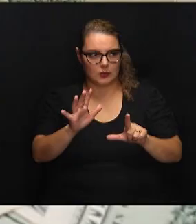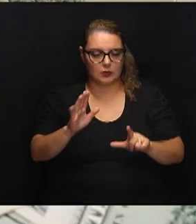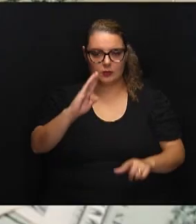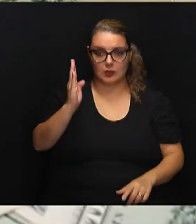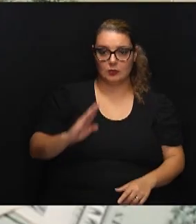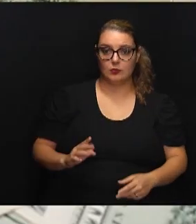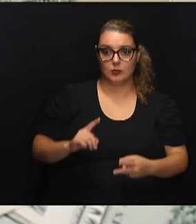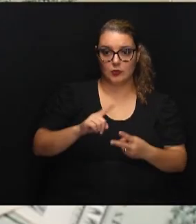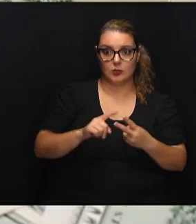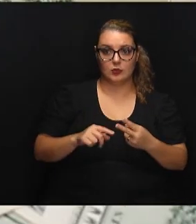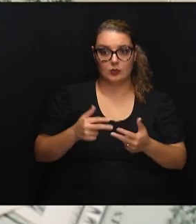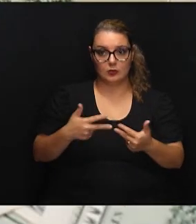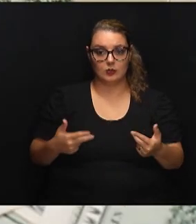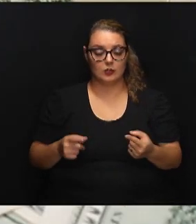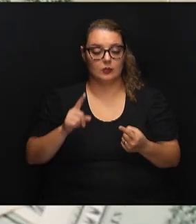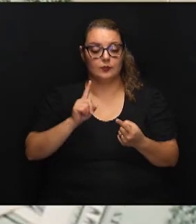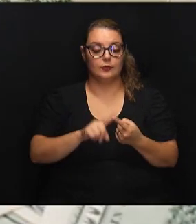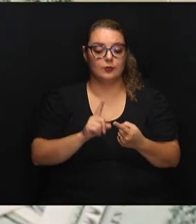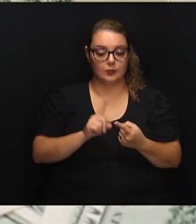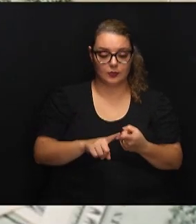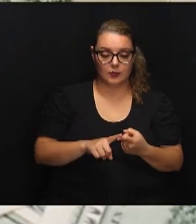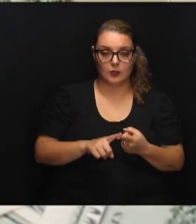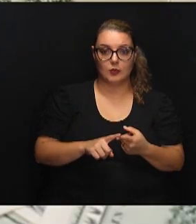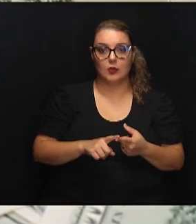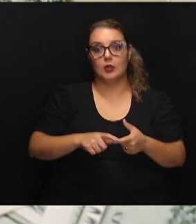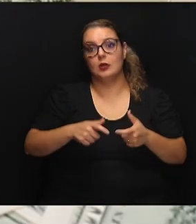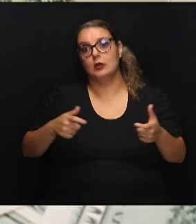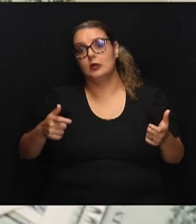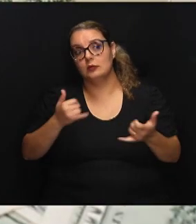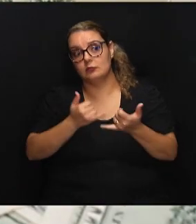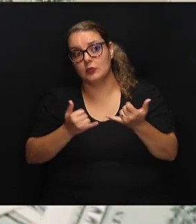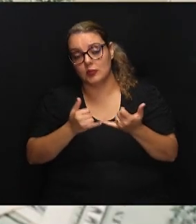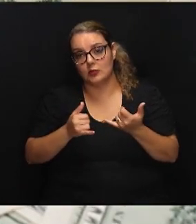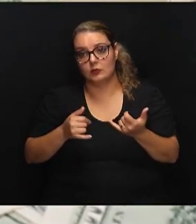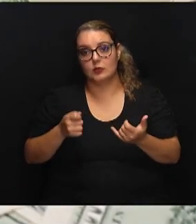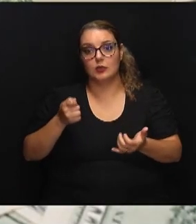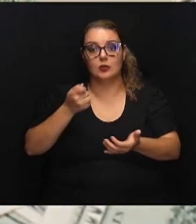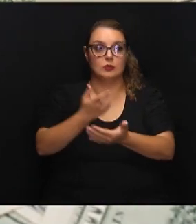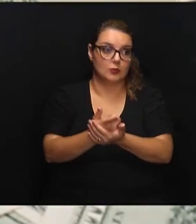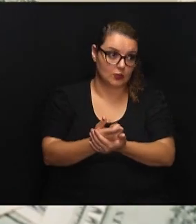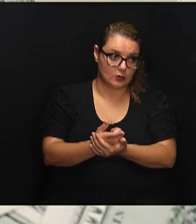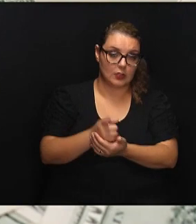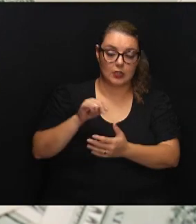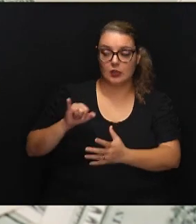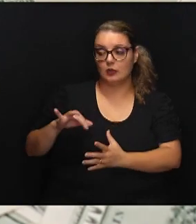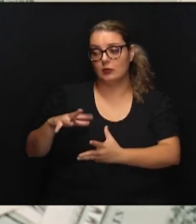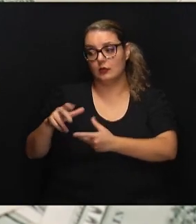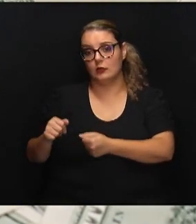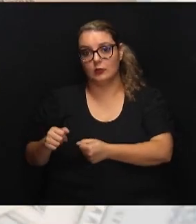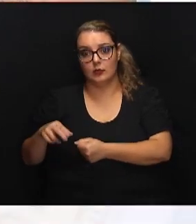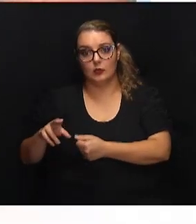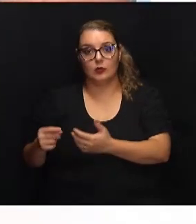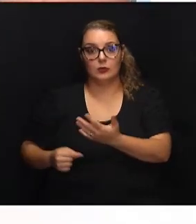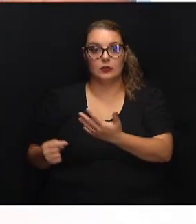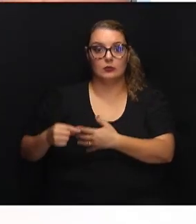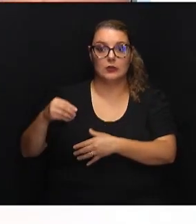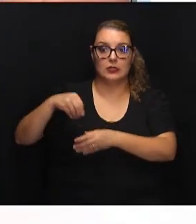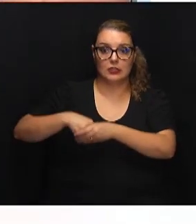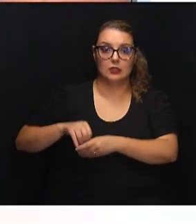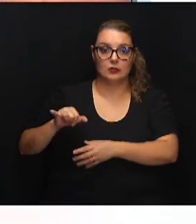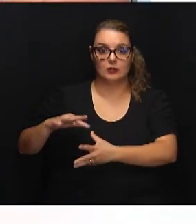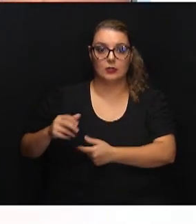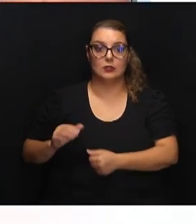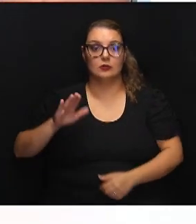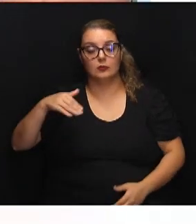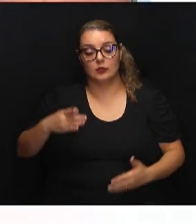Primeiro, grande parte do que nós consumimos é importado ou tem componentes importados. Então, quando o dólar